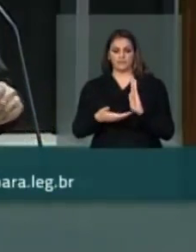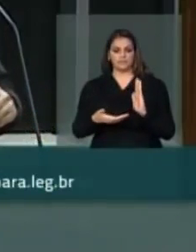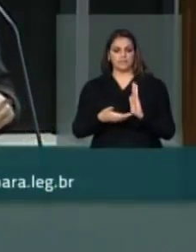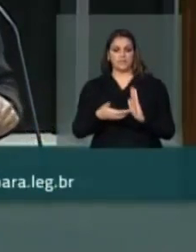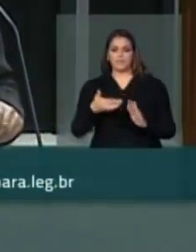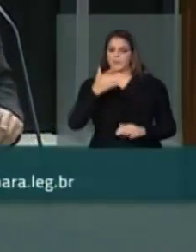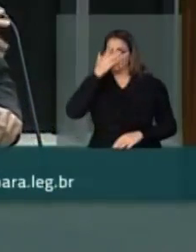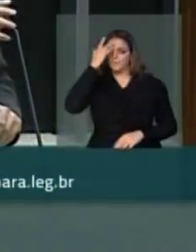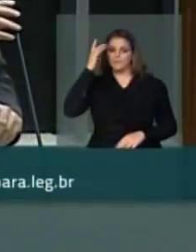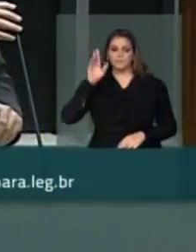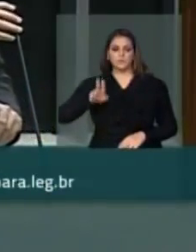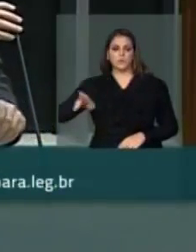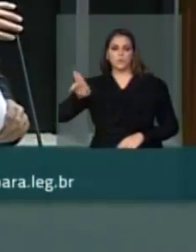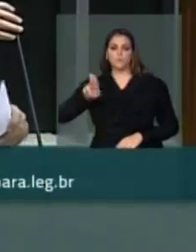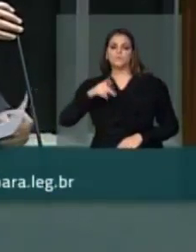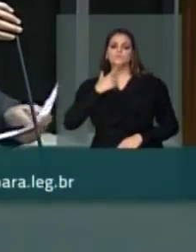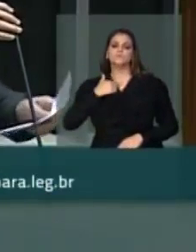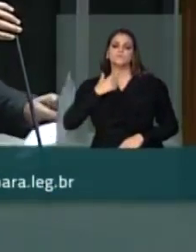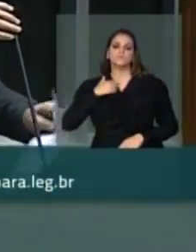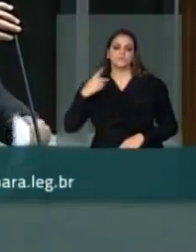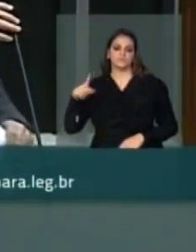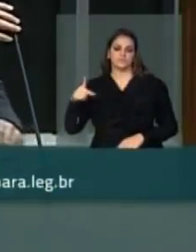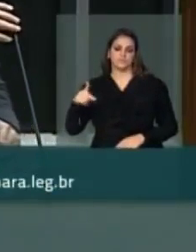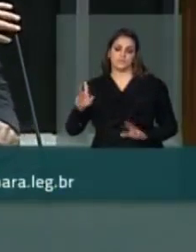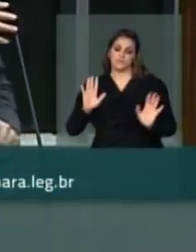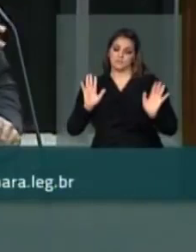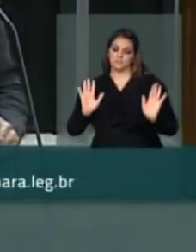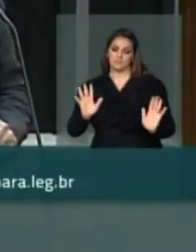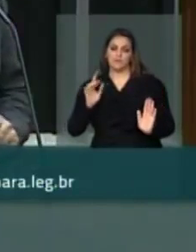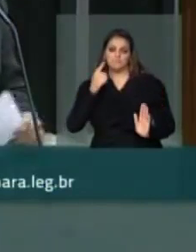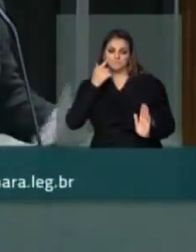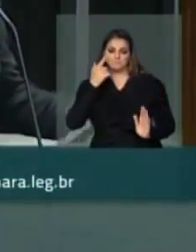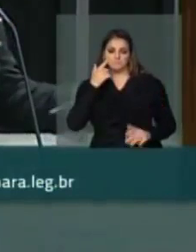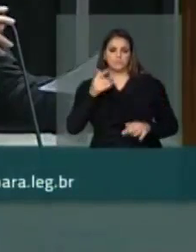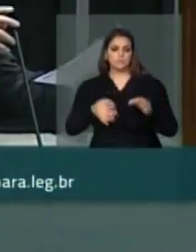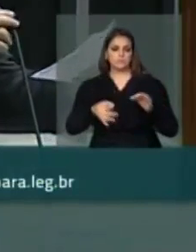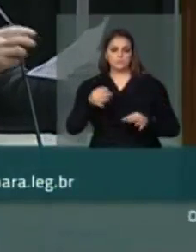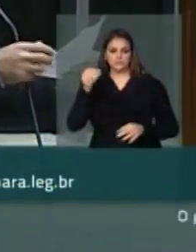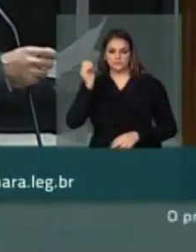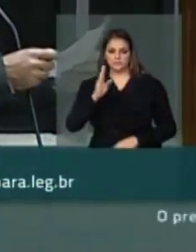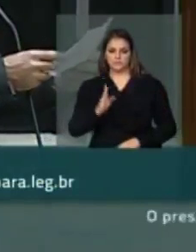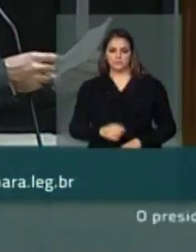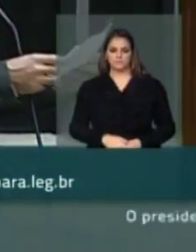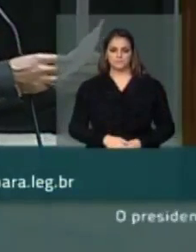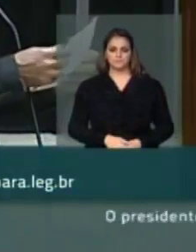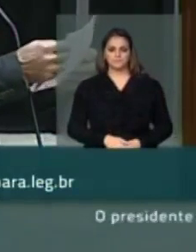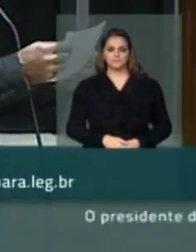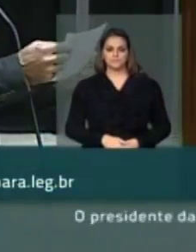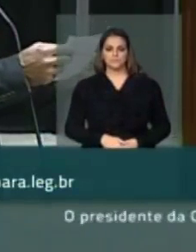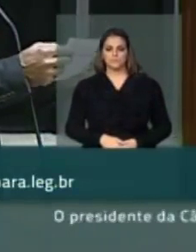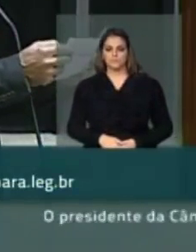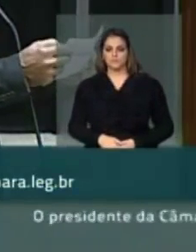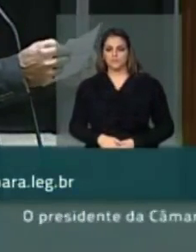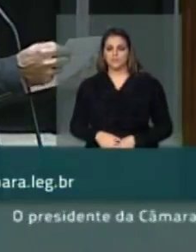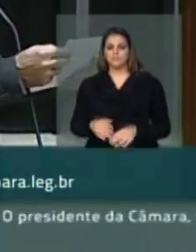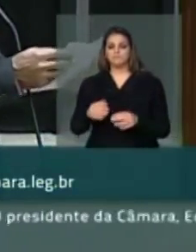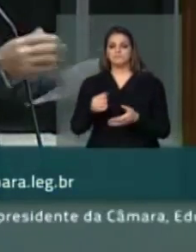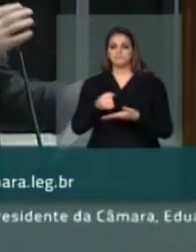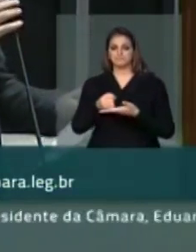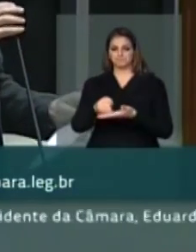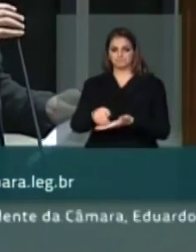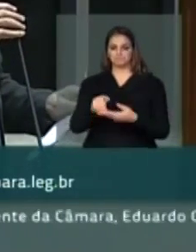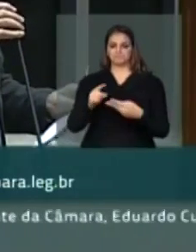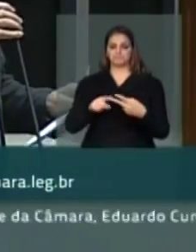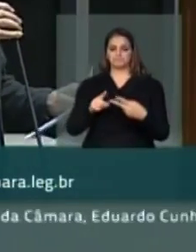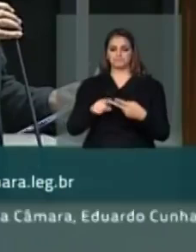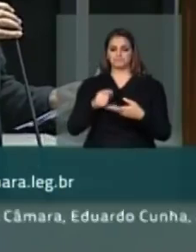mas há de se fazer justiça no país. Uma segunda questão é a minha solidariedade aos trabalhadores